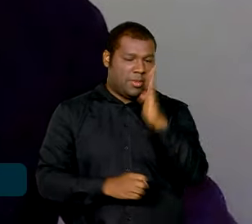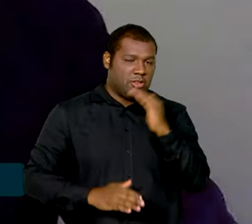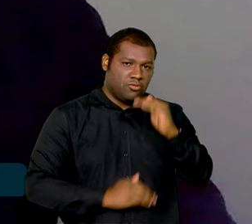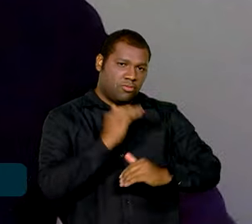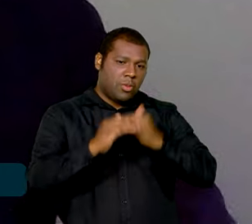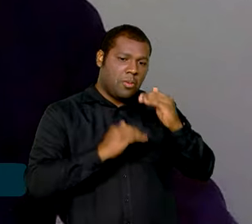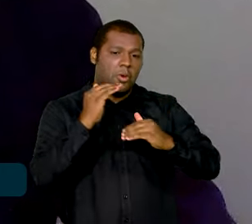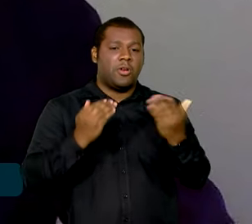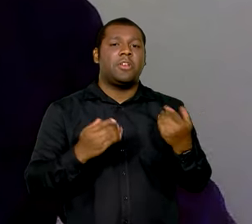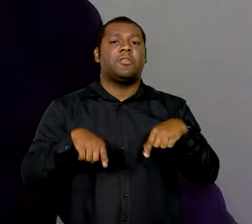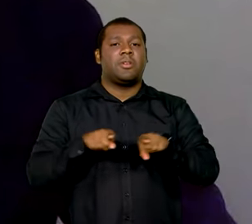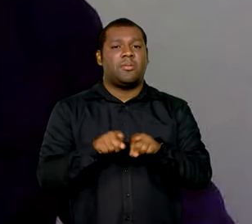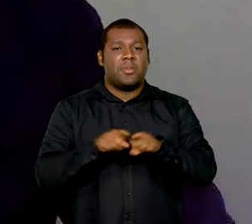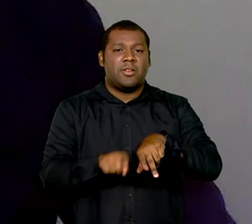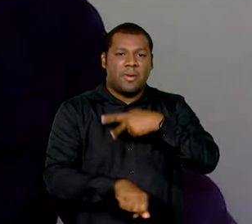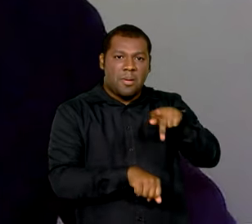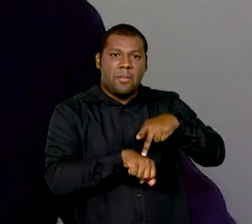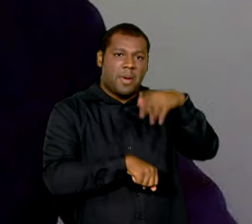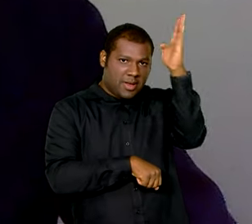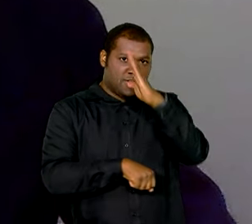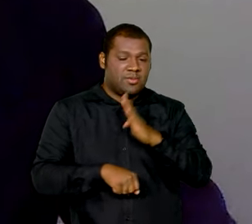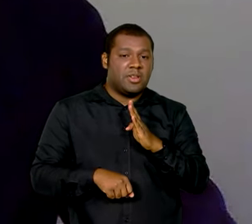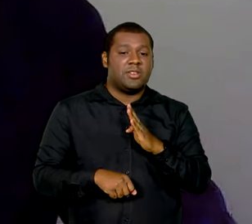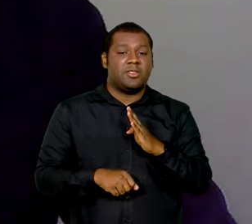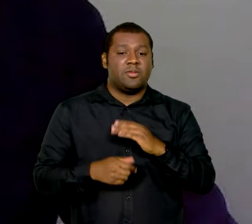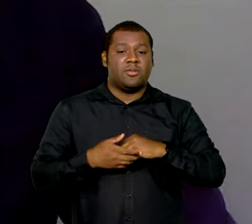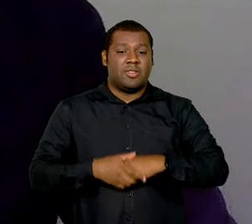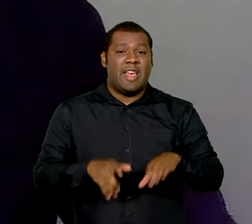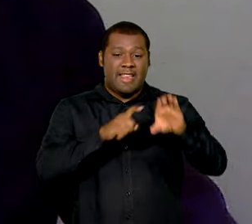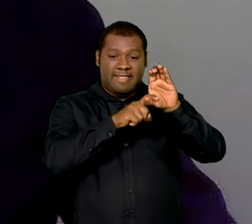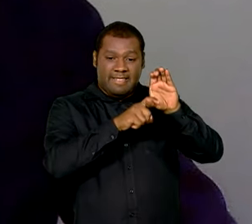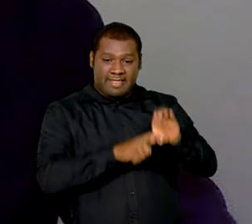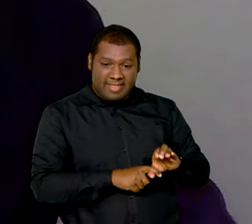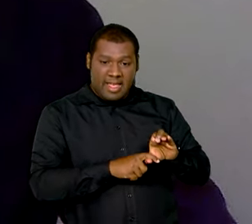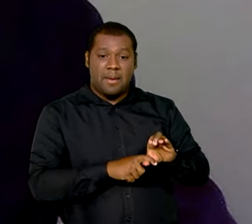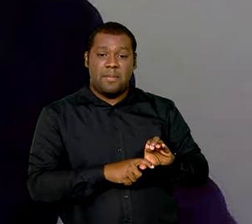produção do país e reduzir a dependência dos fertilizantes importados.